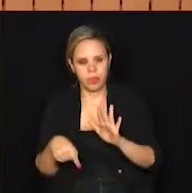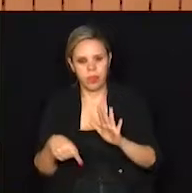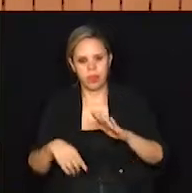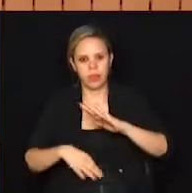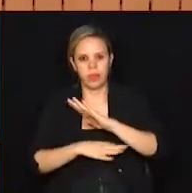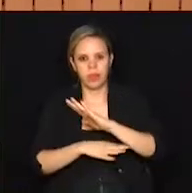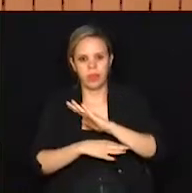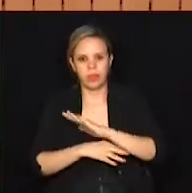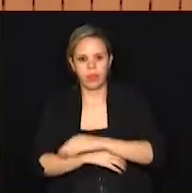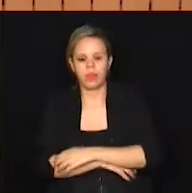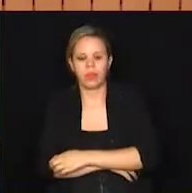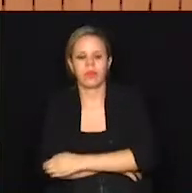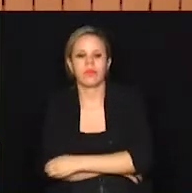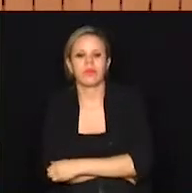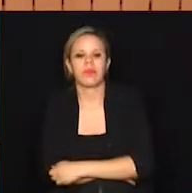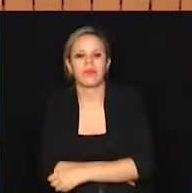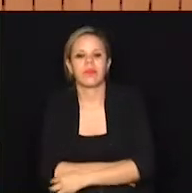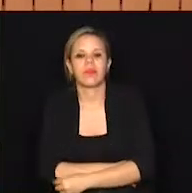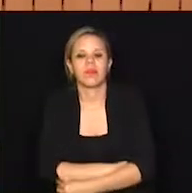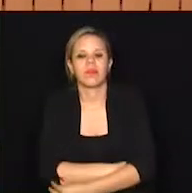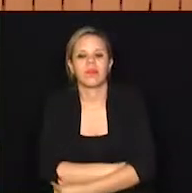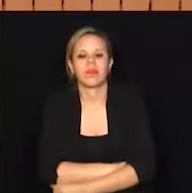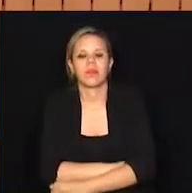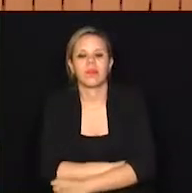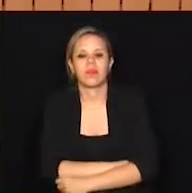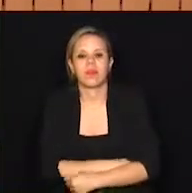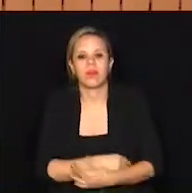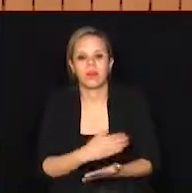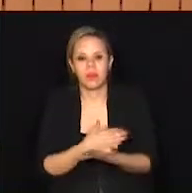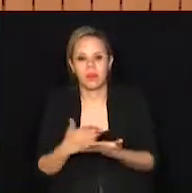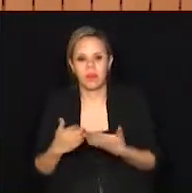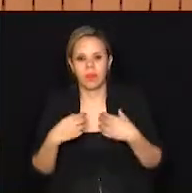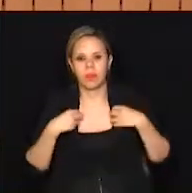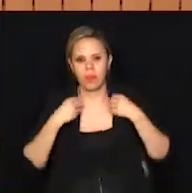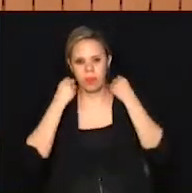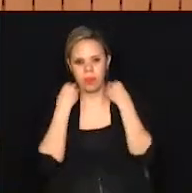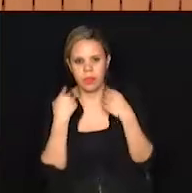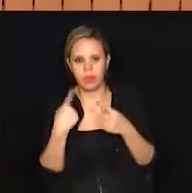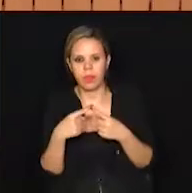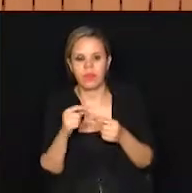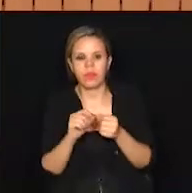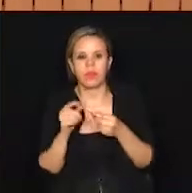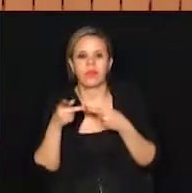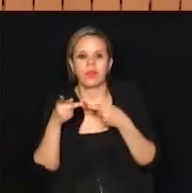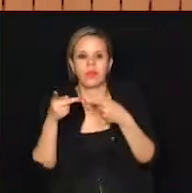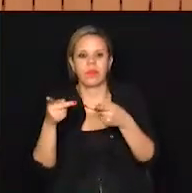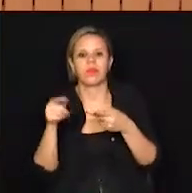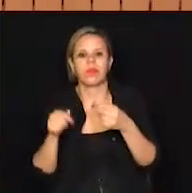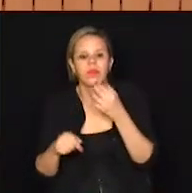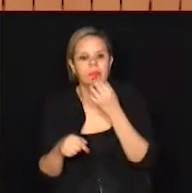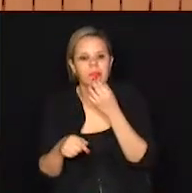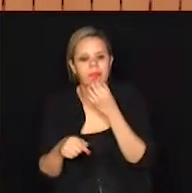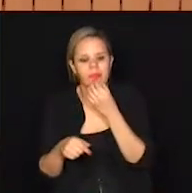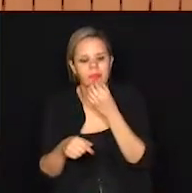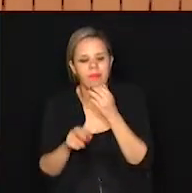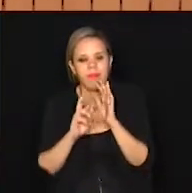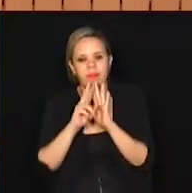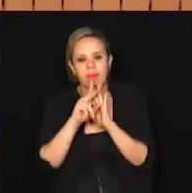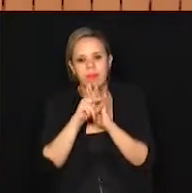Câmara. Então, eu estou começando dessa forma porque nós fizemos um convite aqui para